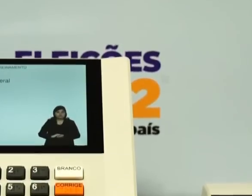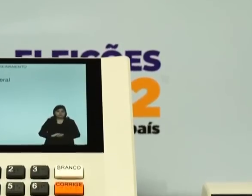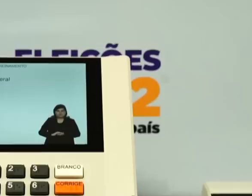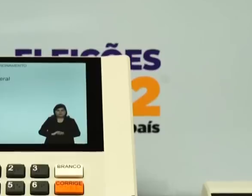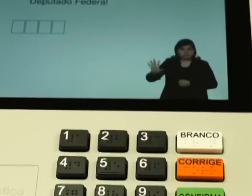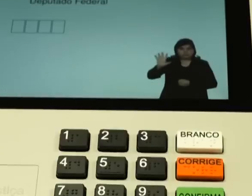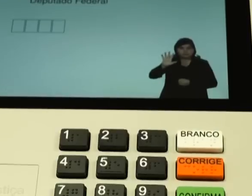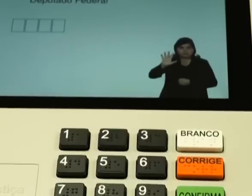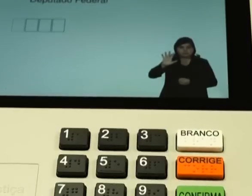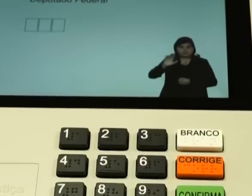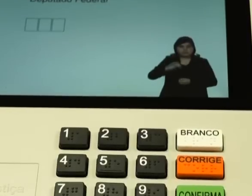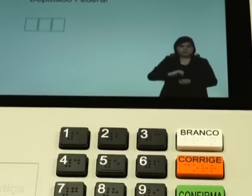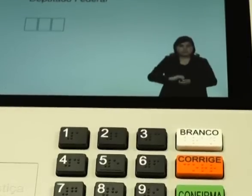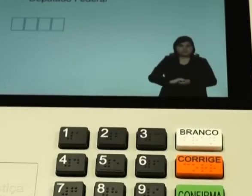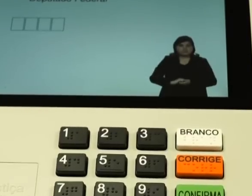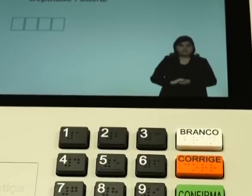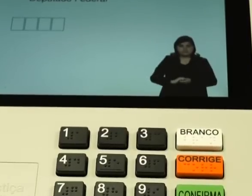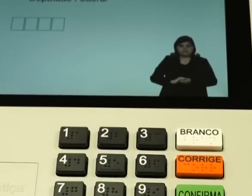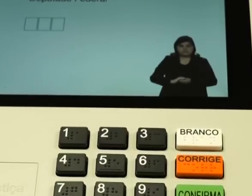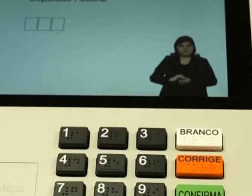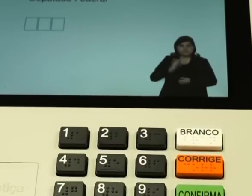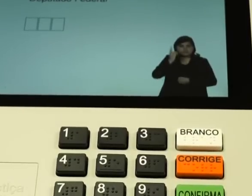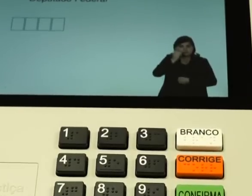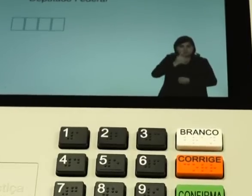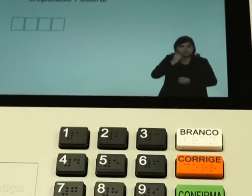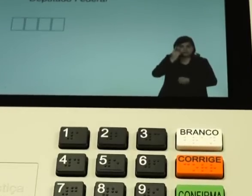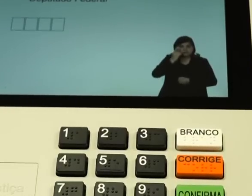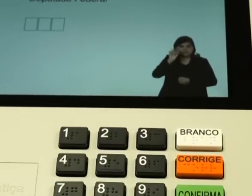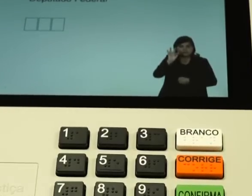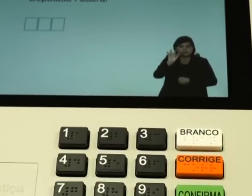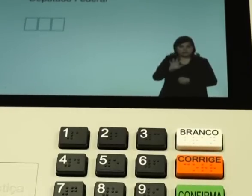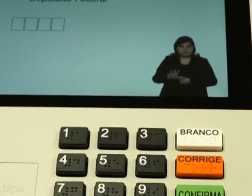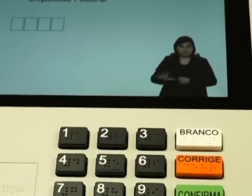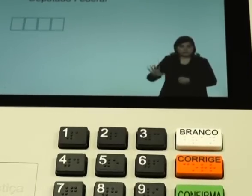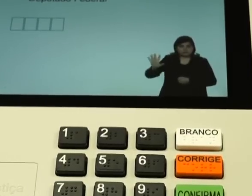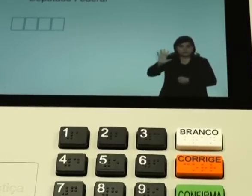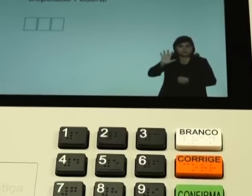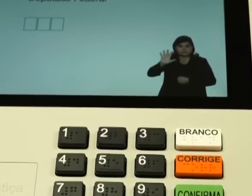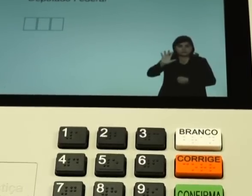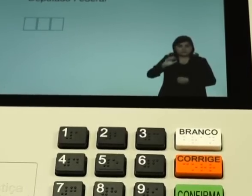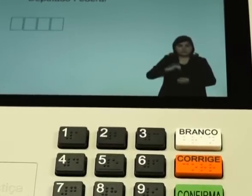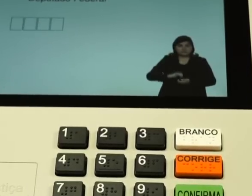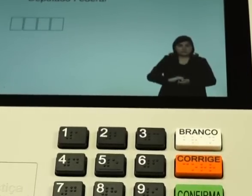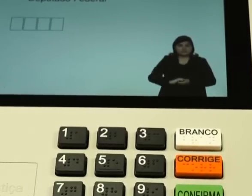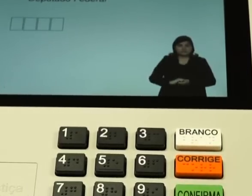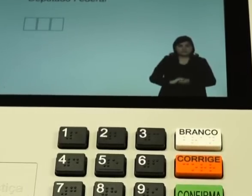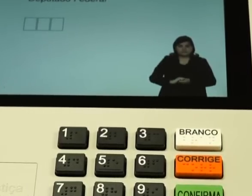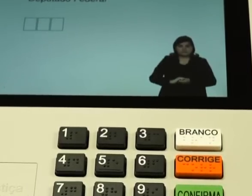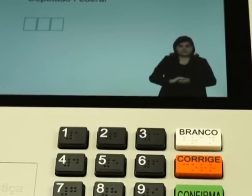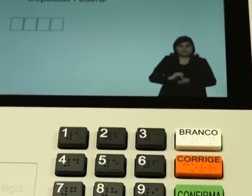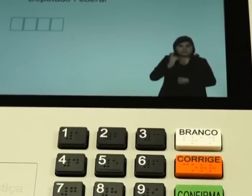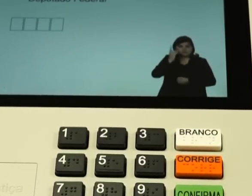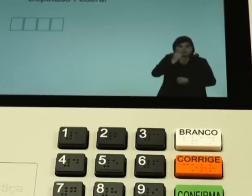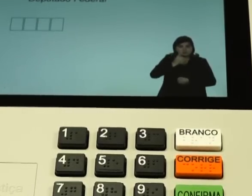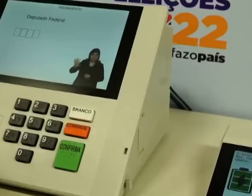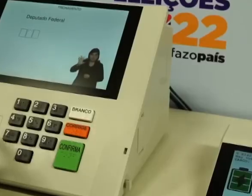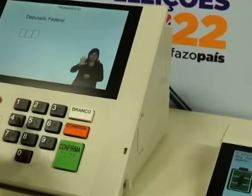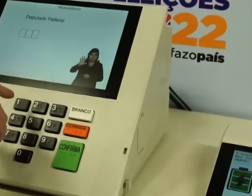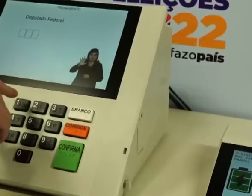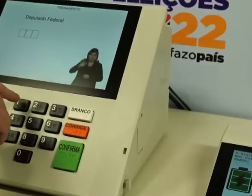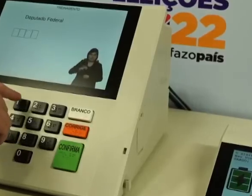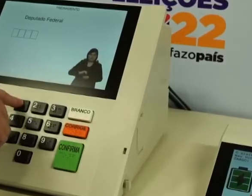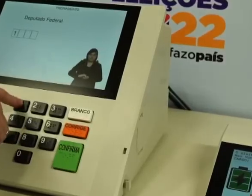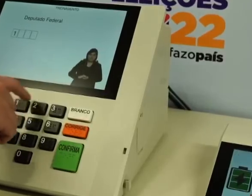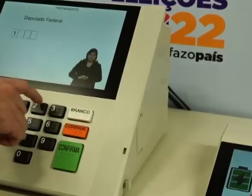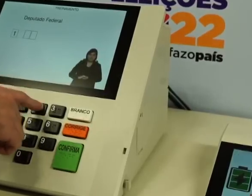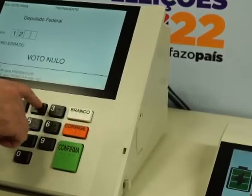seca, né? É preciso que a pessoa entenda se a cidade ou o estado dela tem essa regulamentação, porque isso também pode oferecer algum tipo de risco para o eleitor,